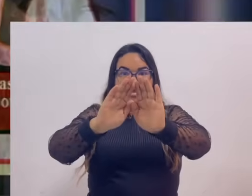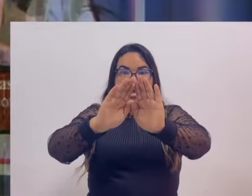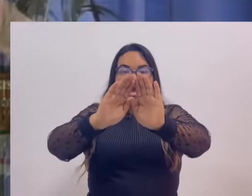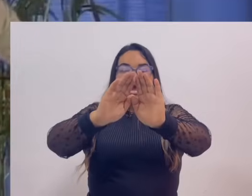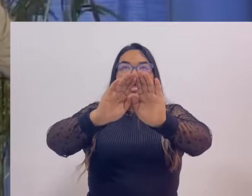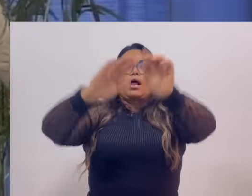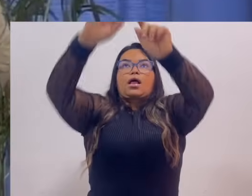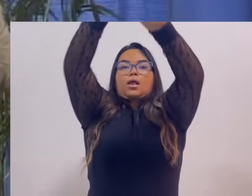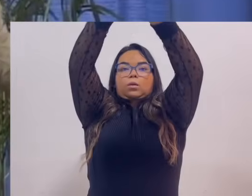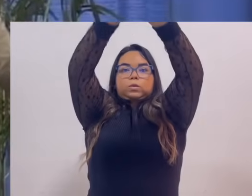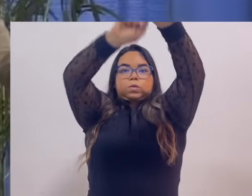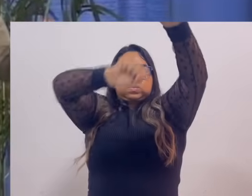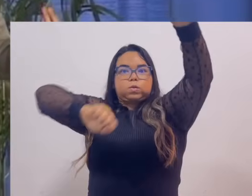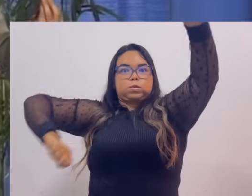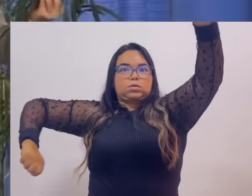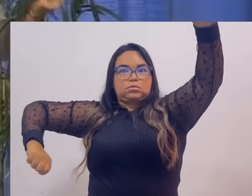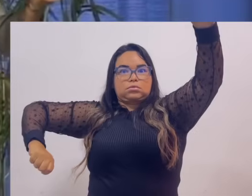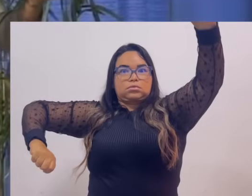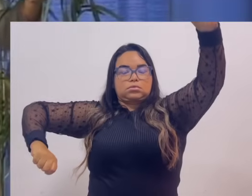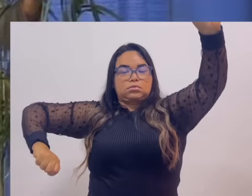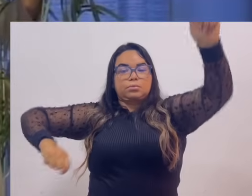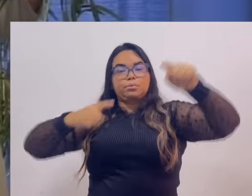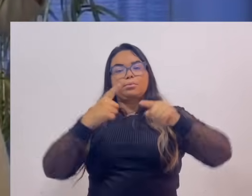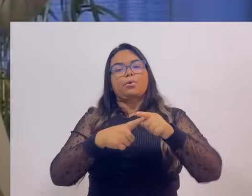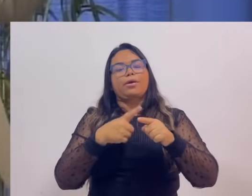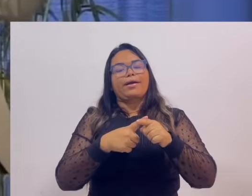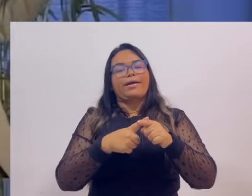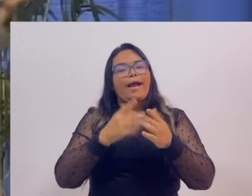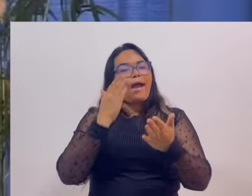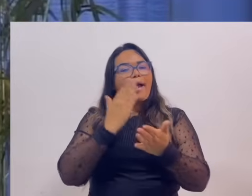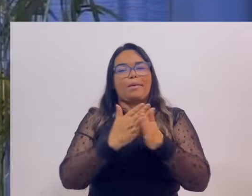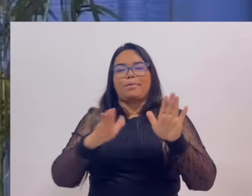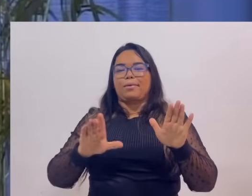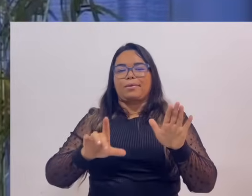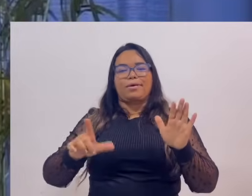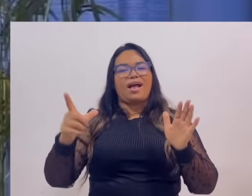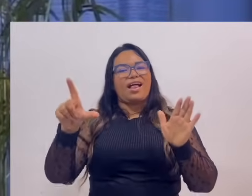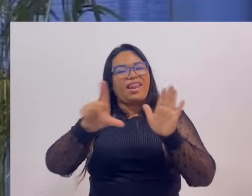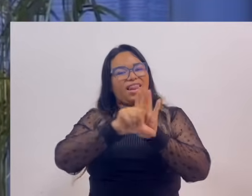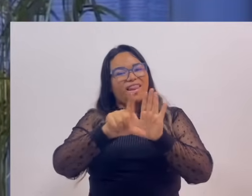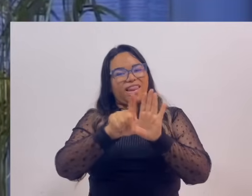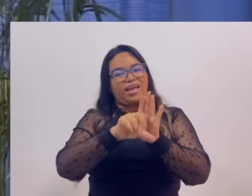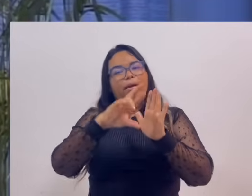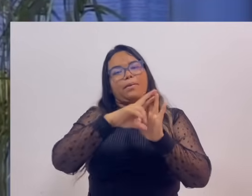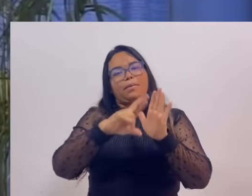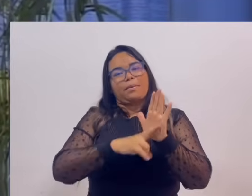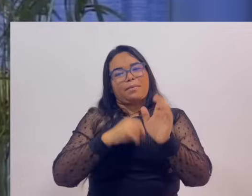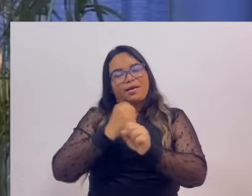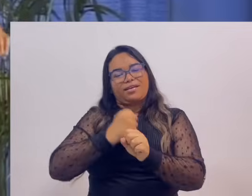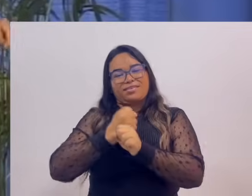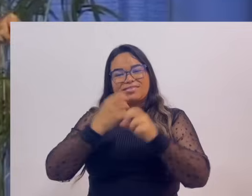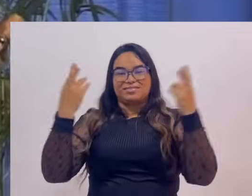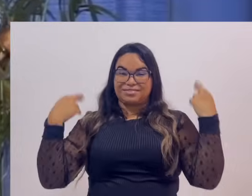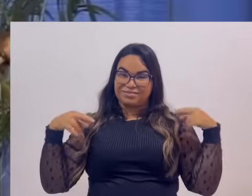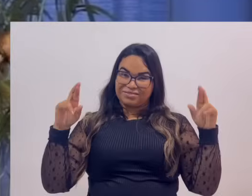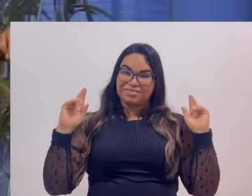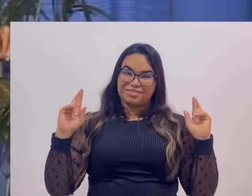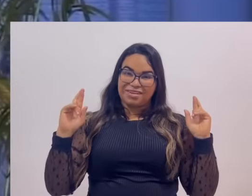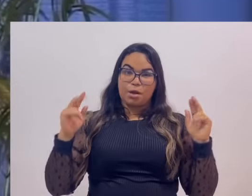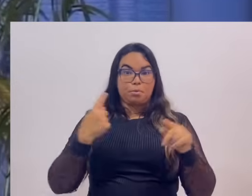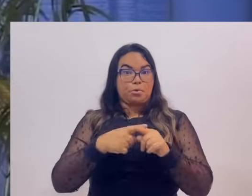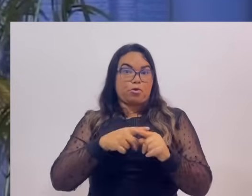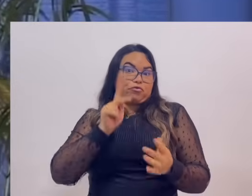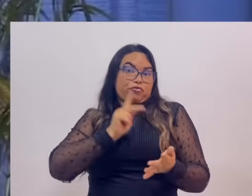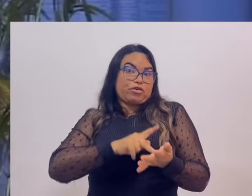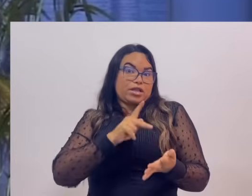abolida por quê? porque foi cumprida em Cristo se agora eu pegar um cordeiro e o sacrificar hoje